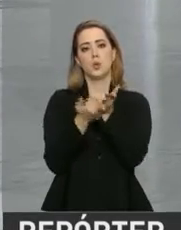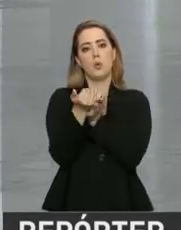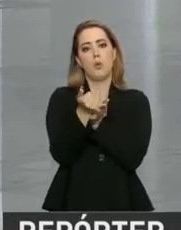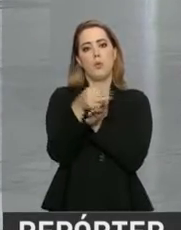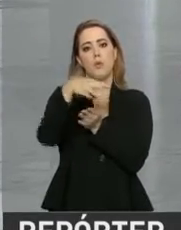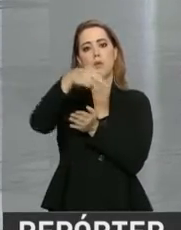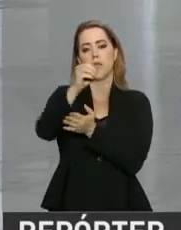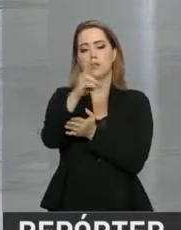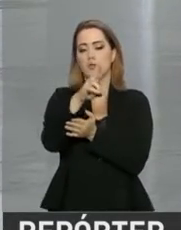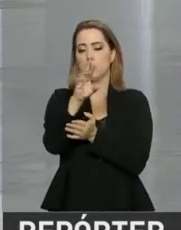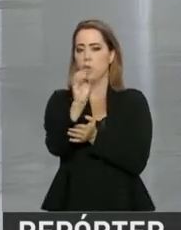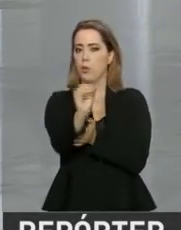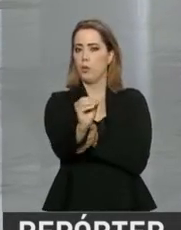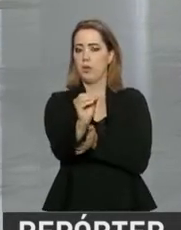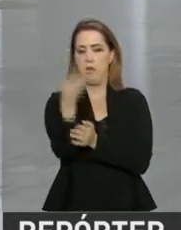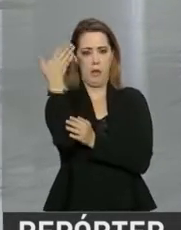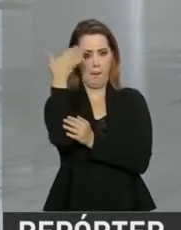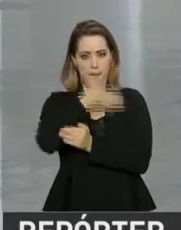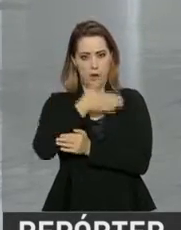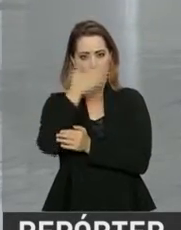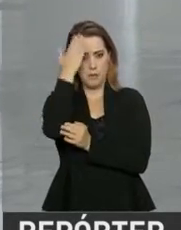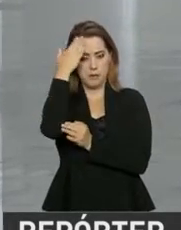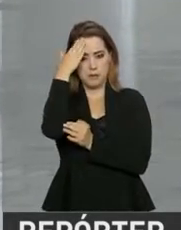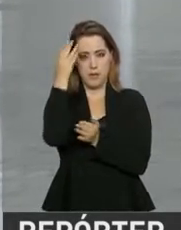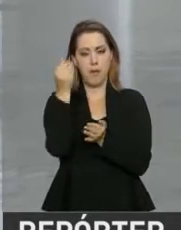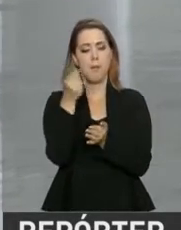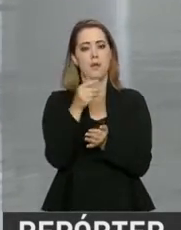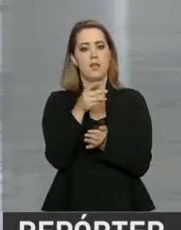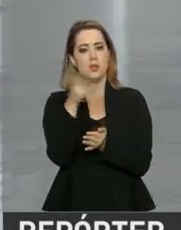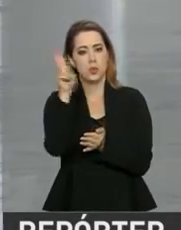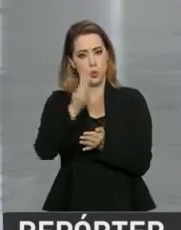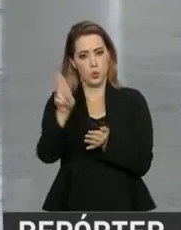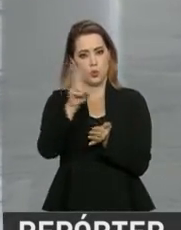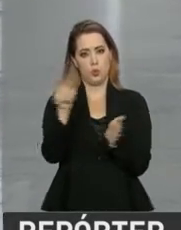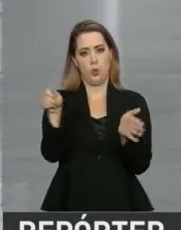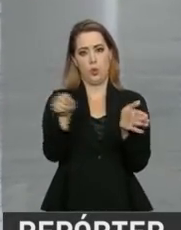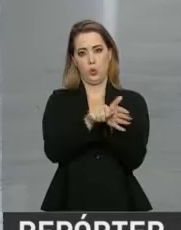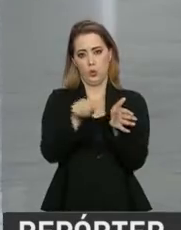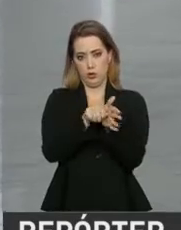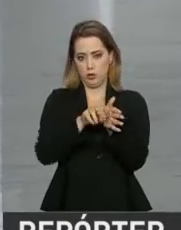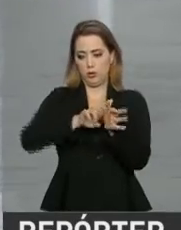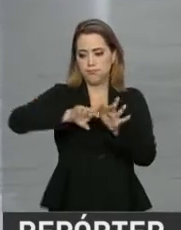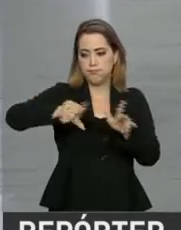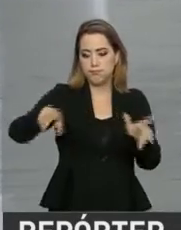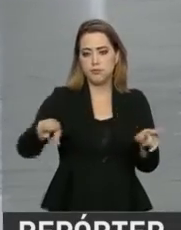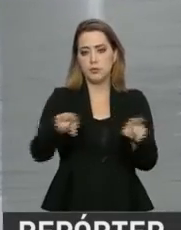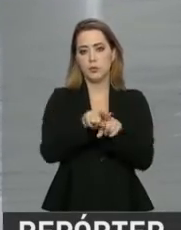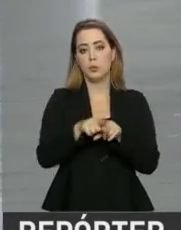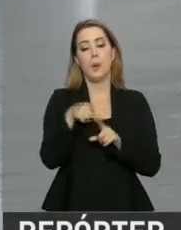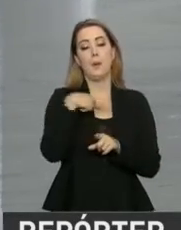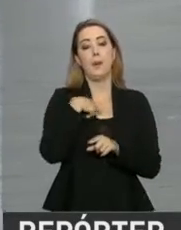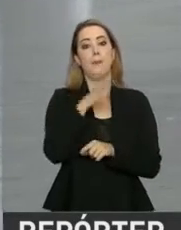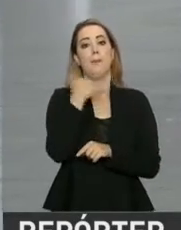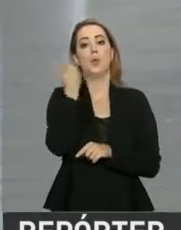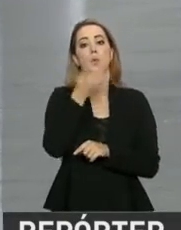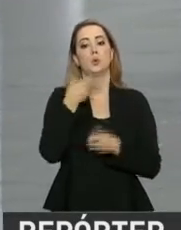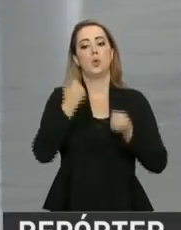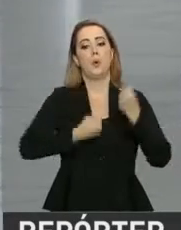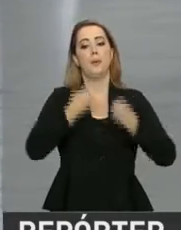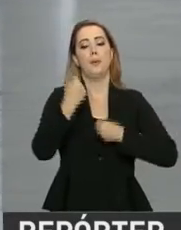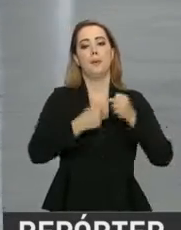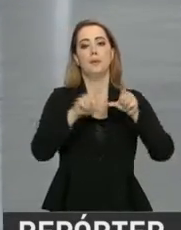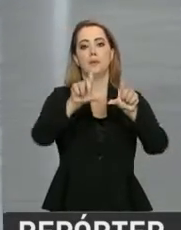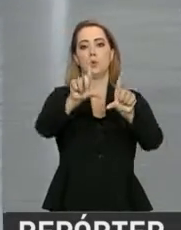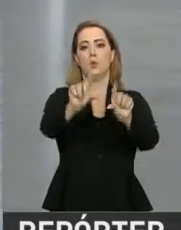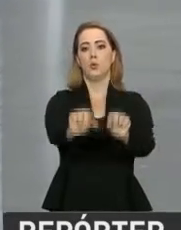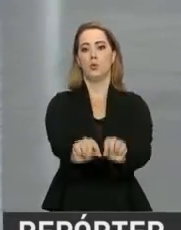quando o exame toxicológico se tornou obrigatório para motoristas profissionais no país, a redução do número de mortes nas rodovias